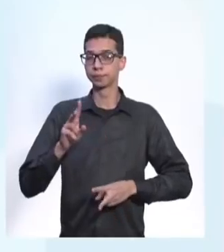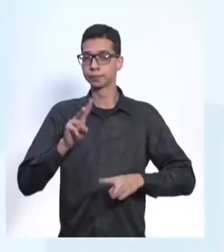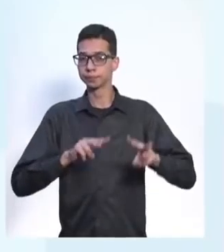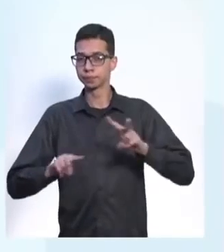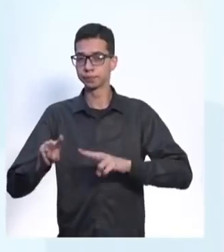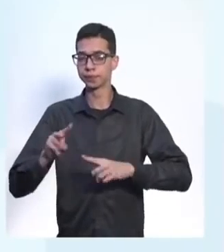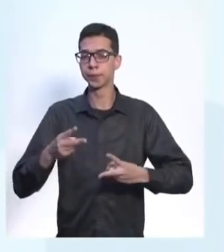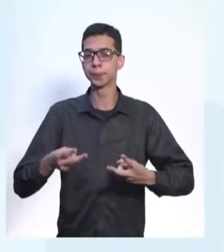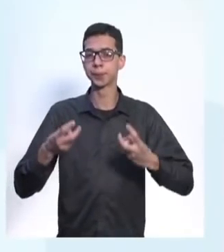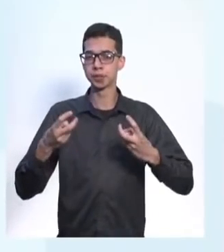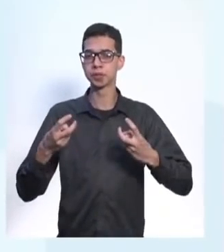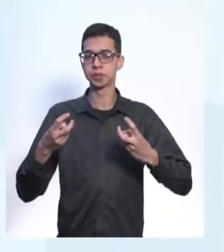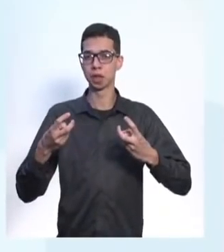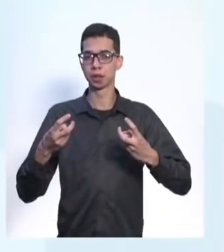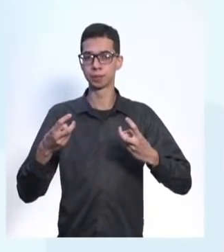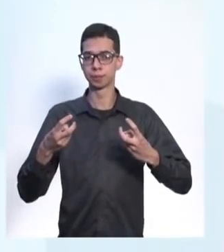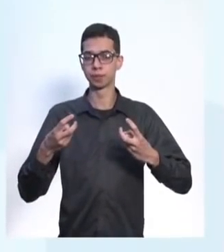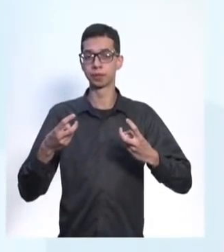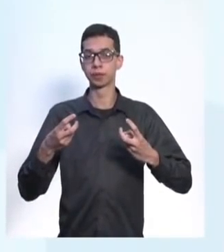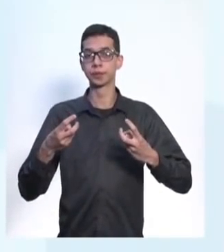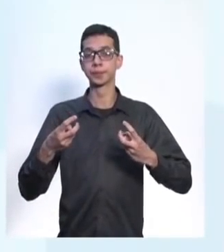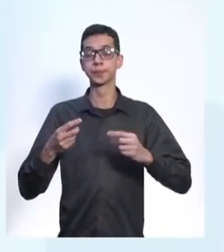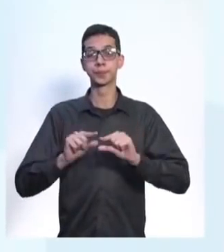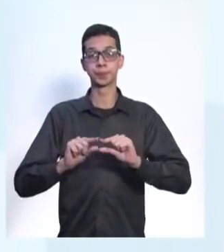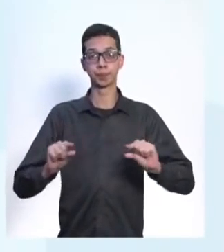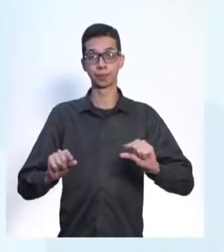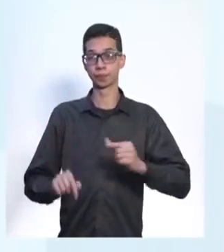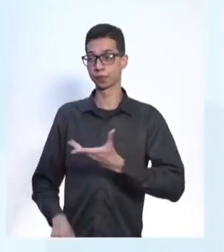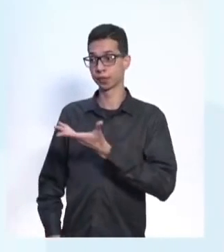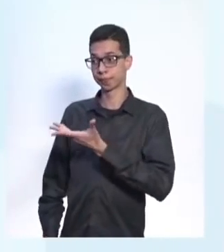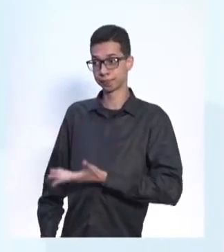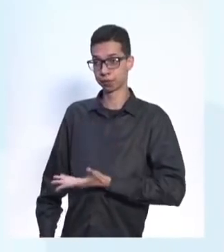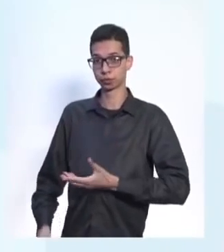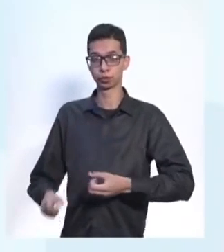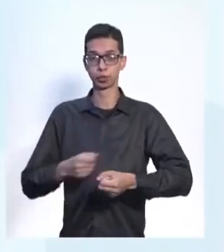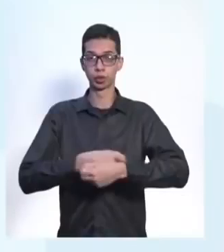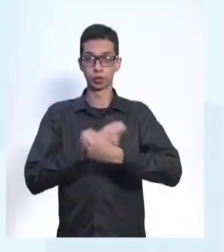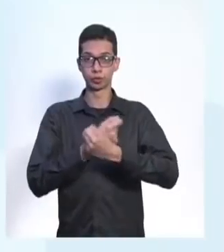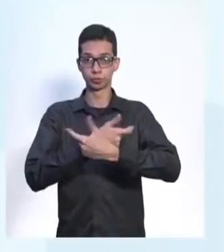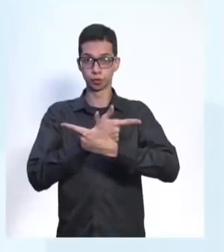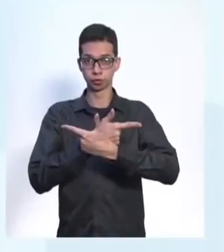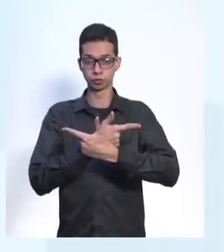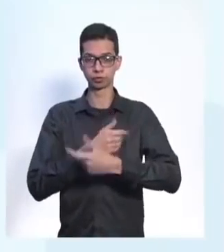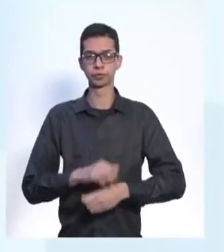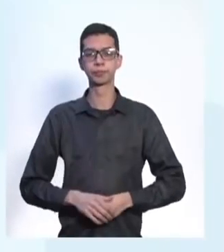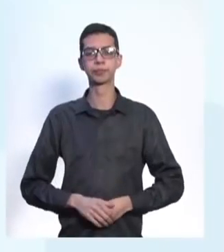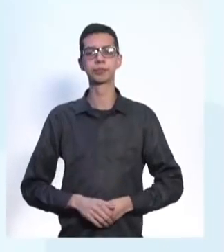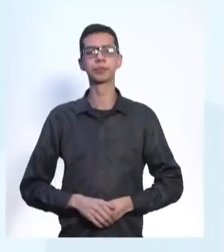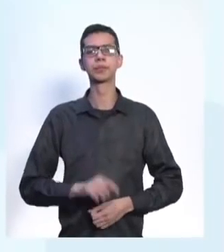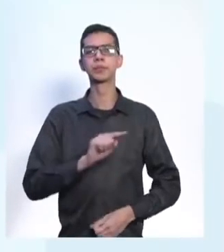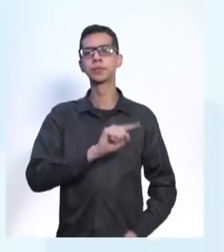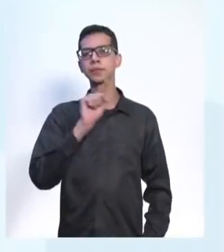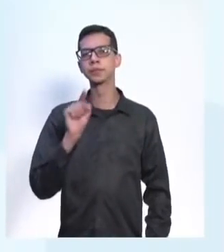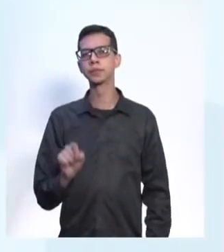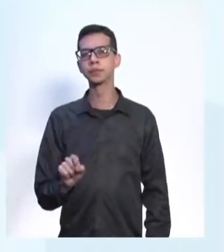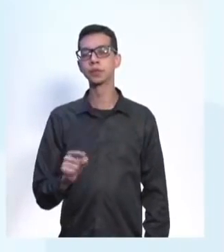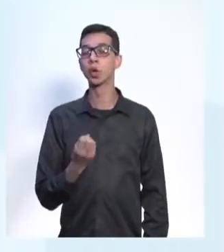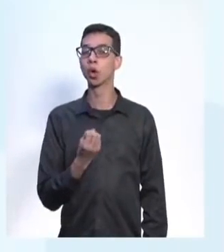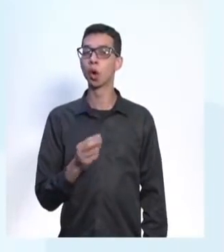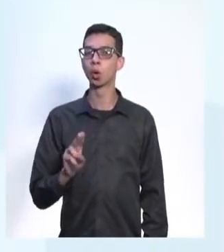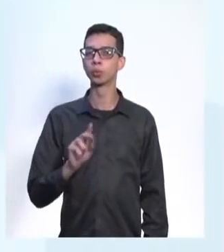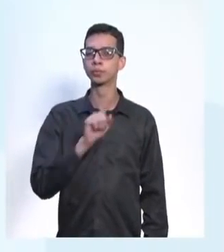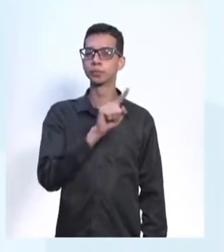das funções a seguir é uma parábola com concavidade direcionada para cima ou